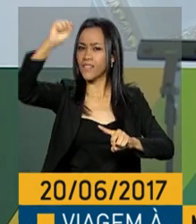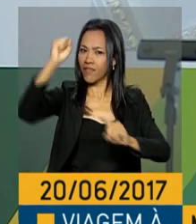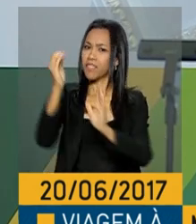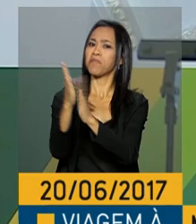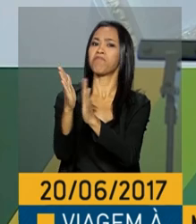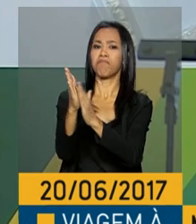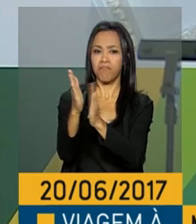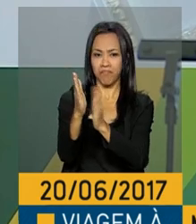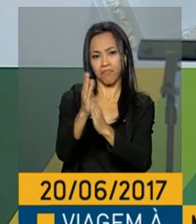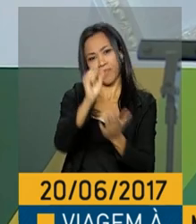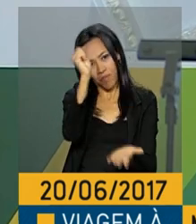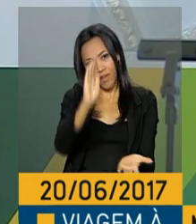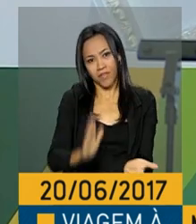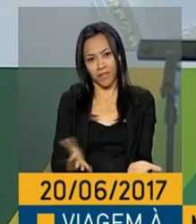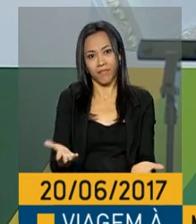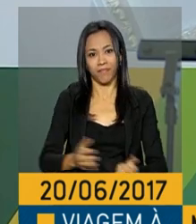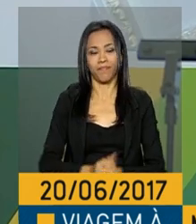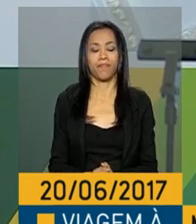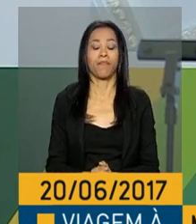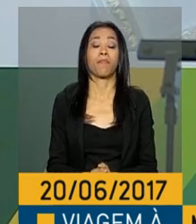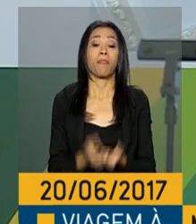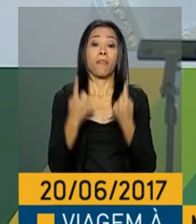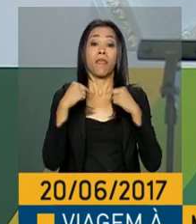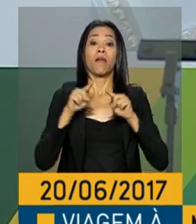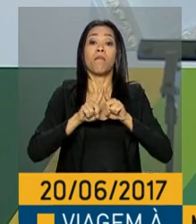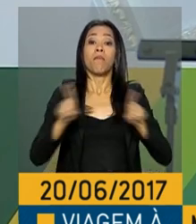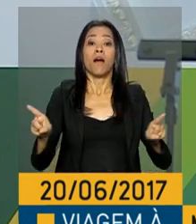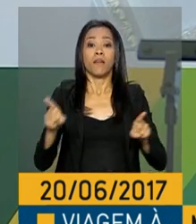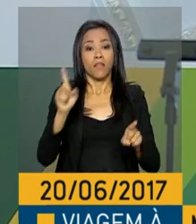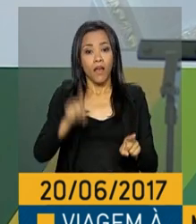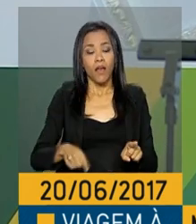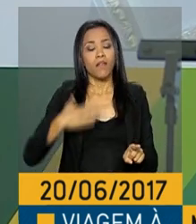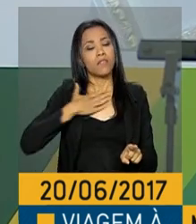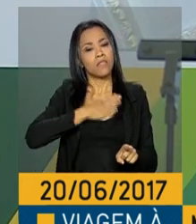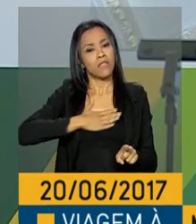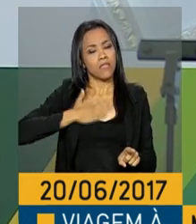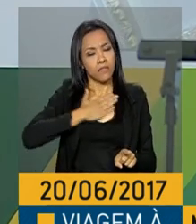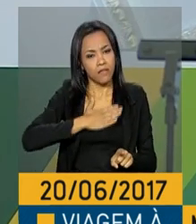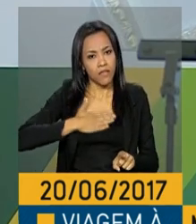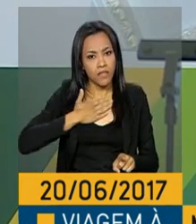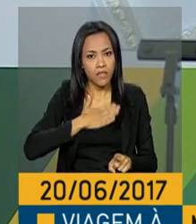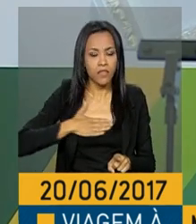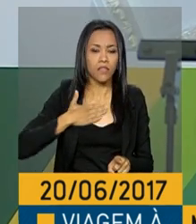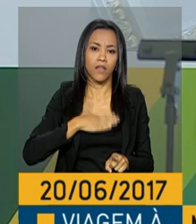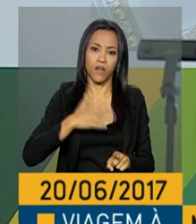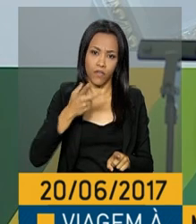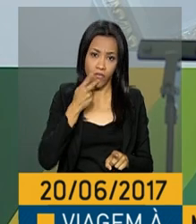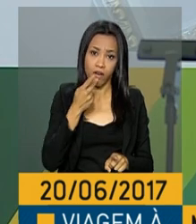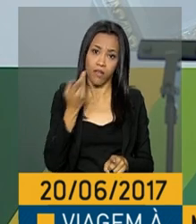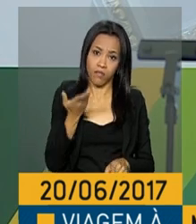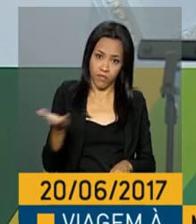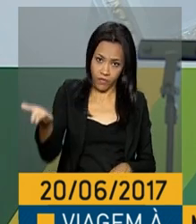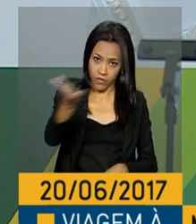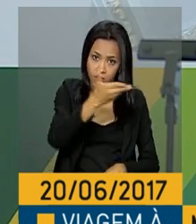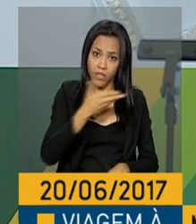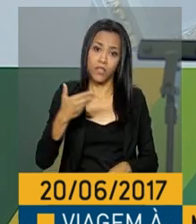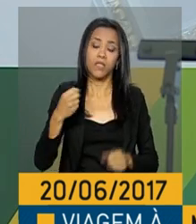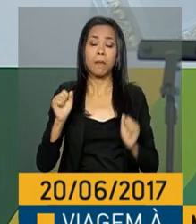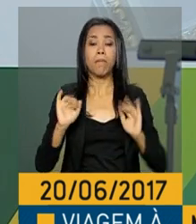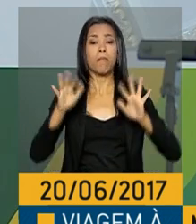é? Mas que é uma satisfação, devo dizer com muita franqueza,